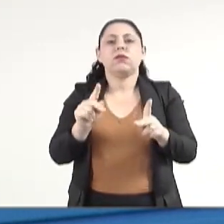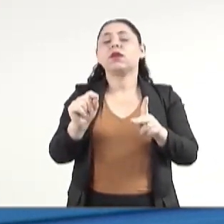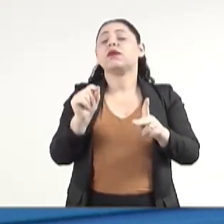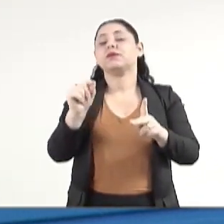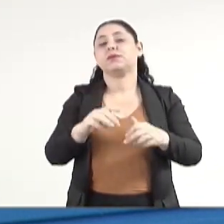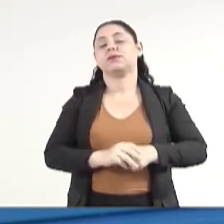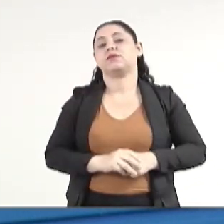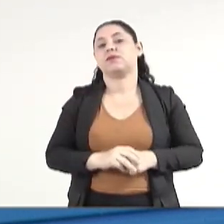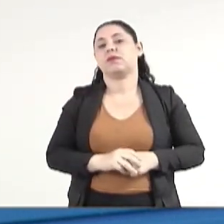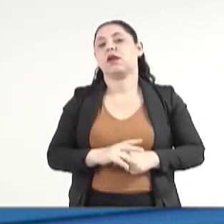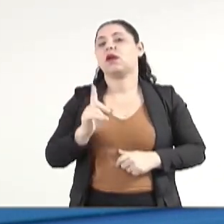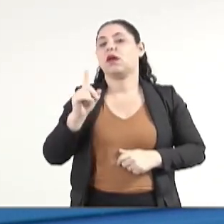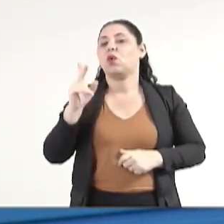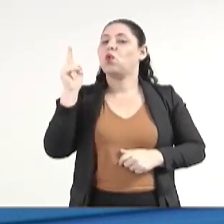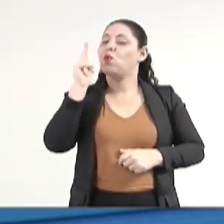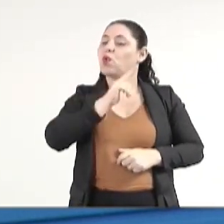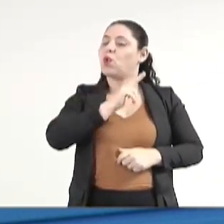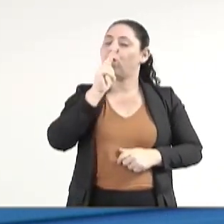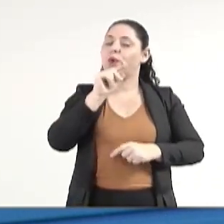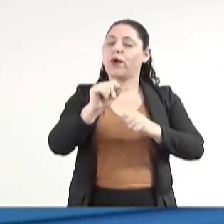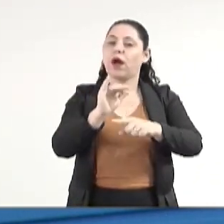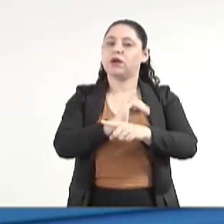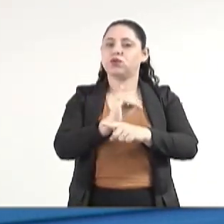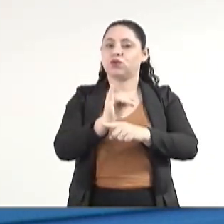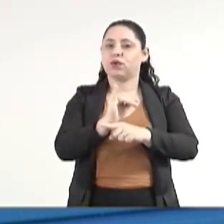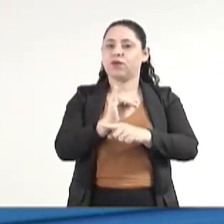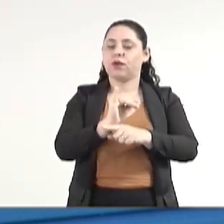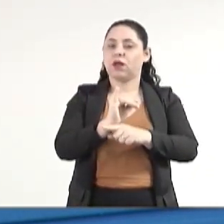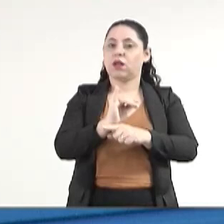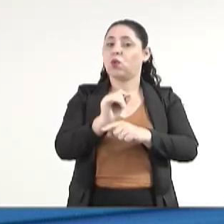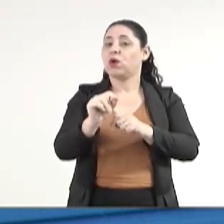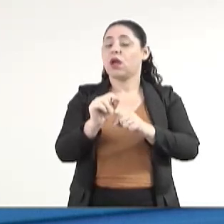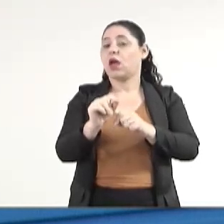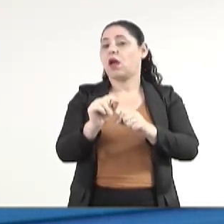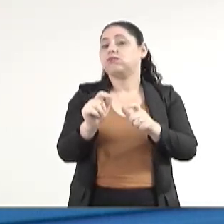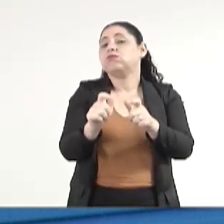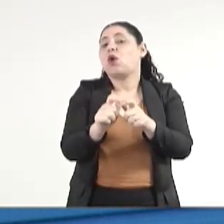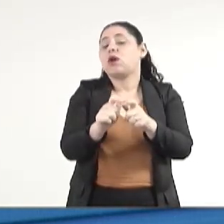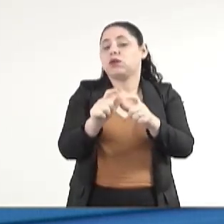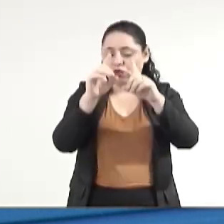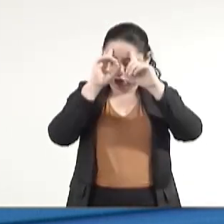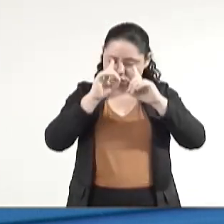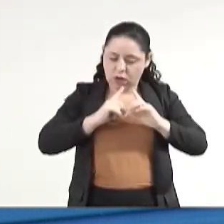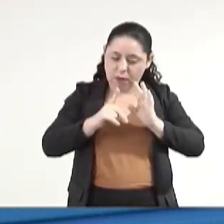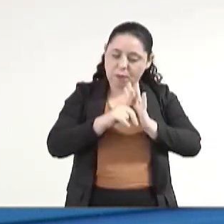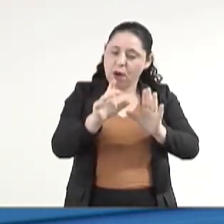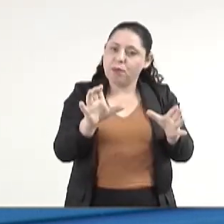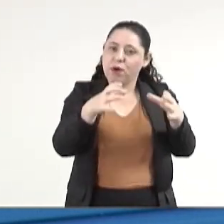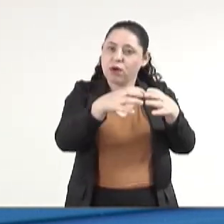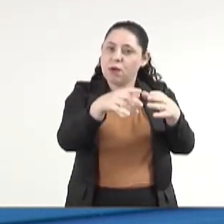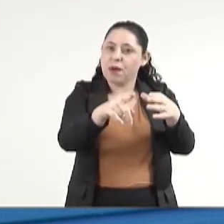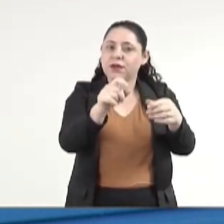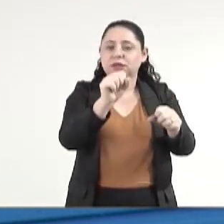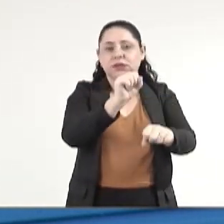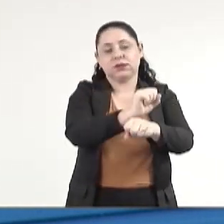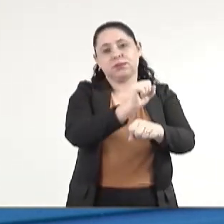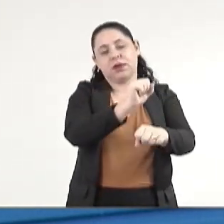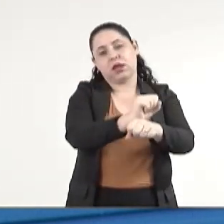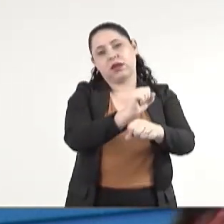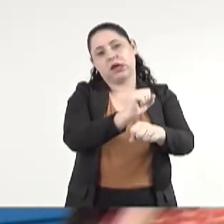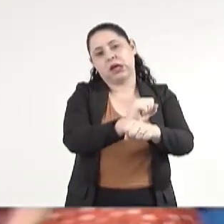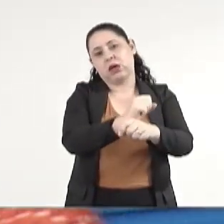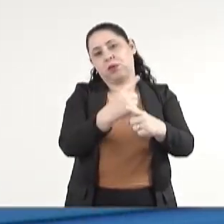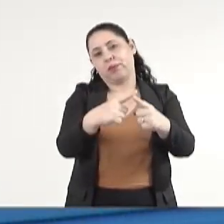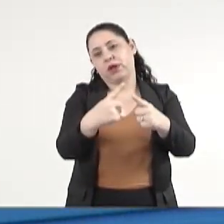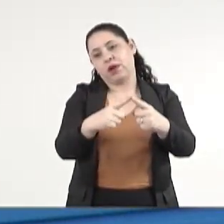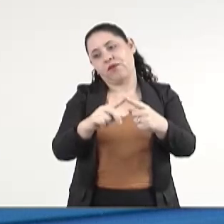público providências urgentes no sentido de garantir o mínimo de dignidade a esses jovens que estão